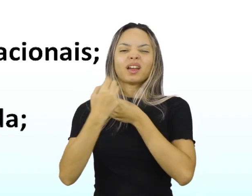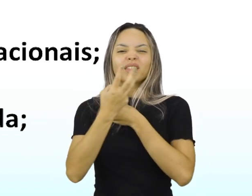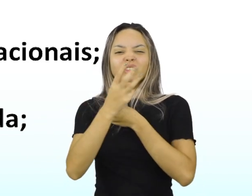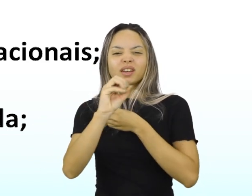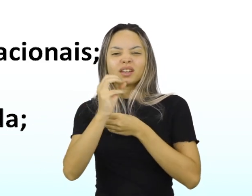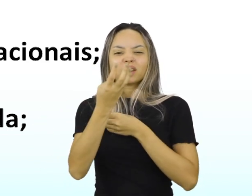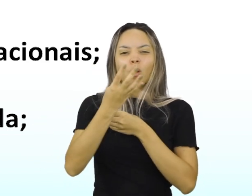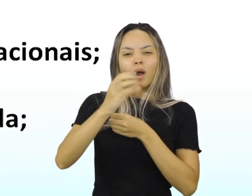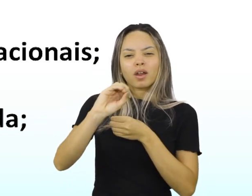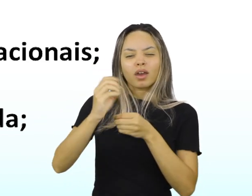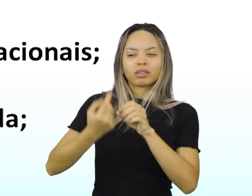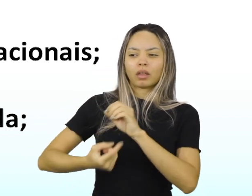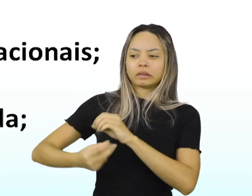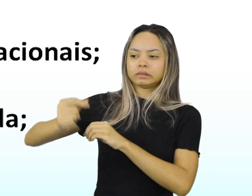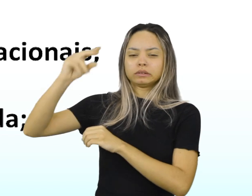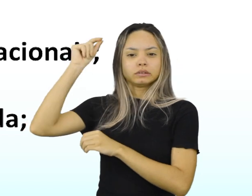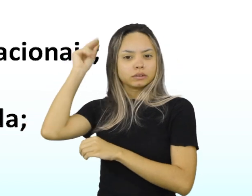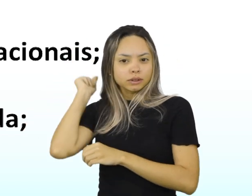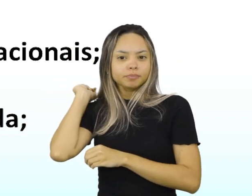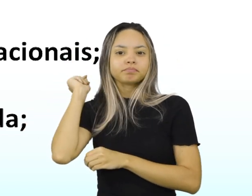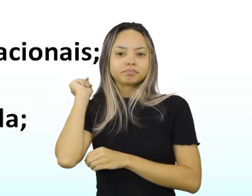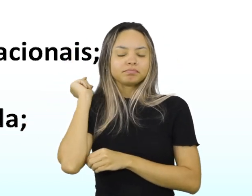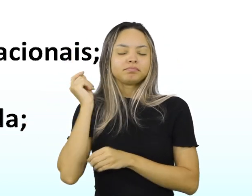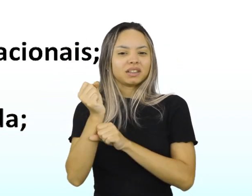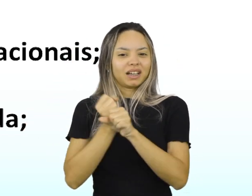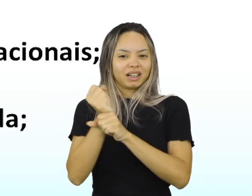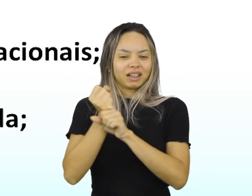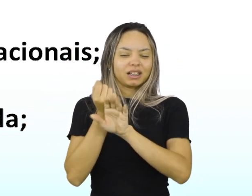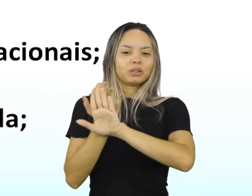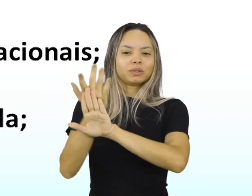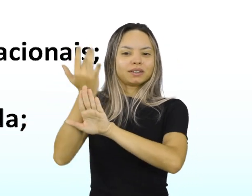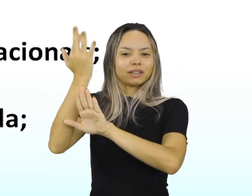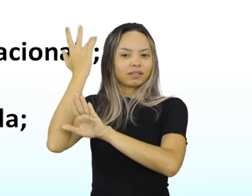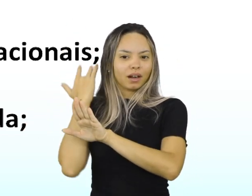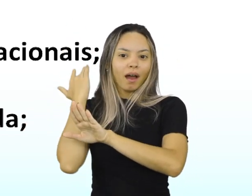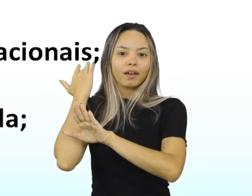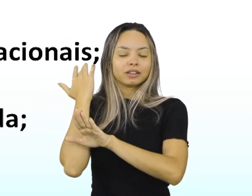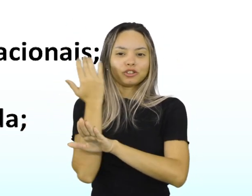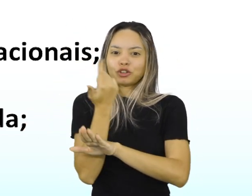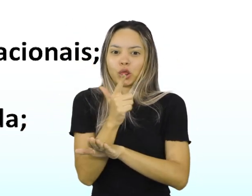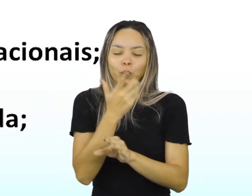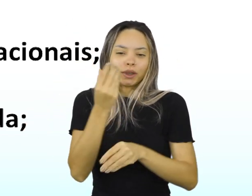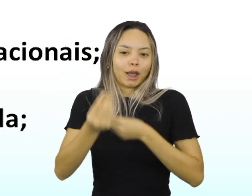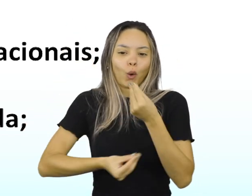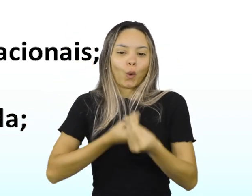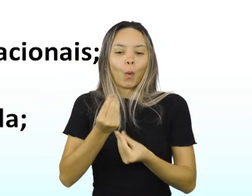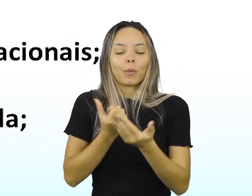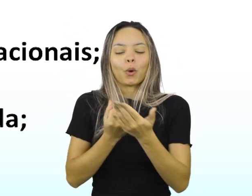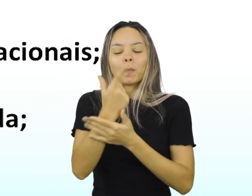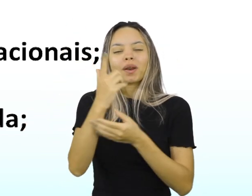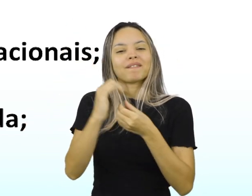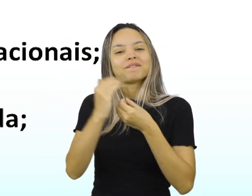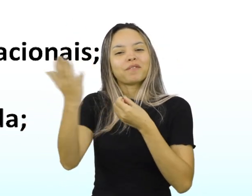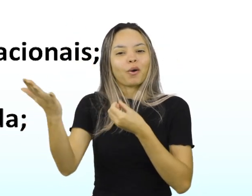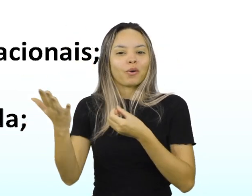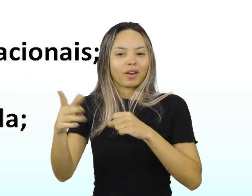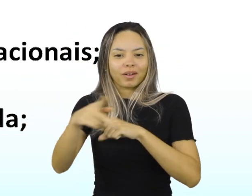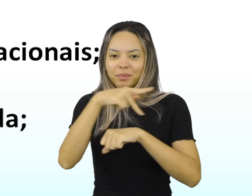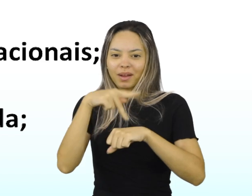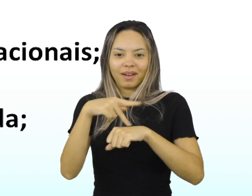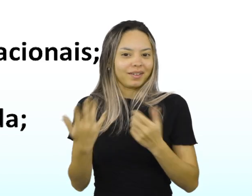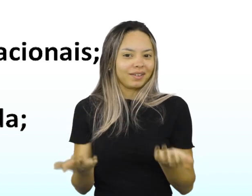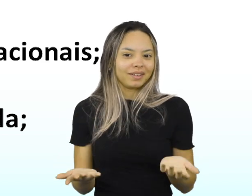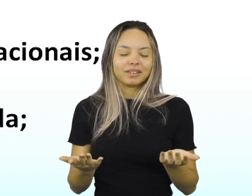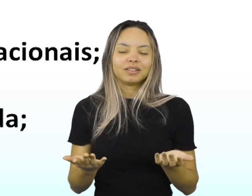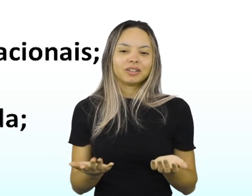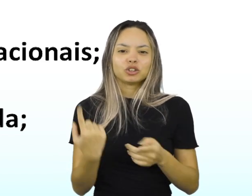40, 50 anos atrás, as pessoas nem tinham essa oportunidade, né? Primeiro porque o transporte era muito caro para trazer mercadorias de